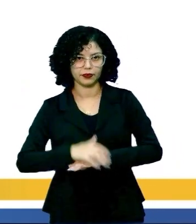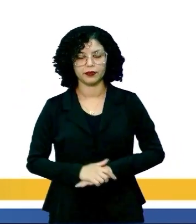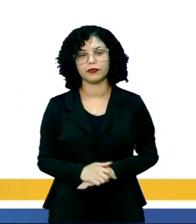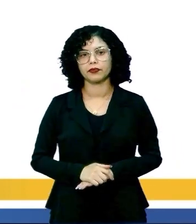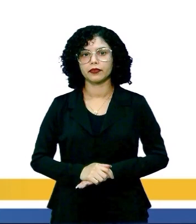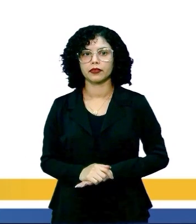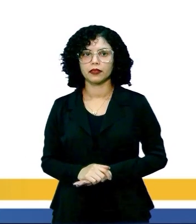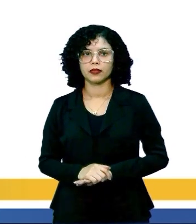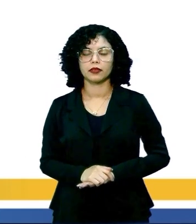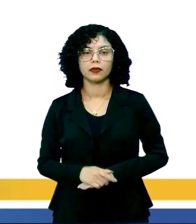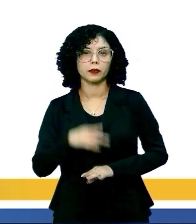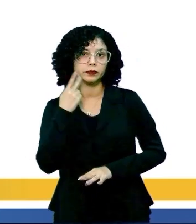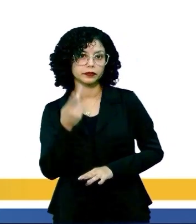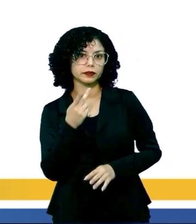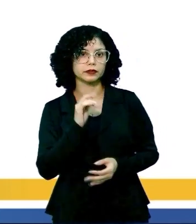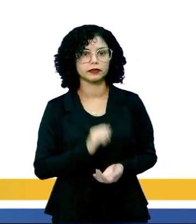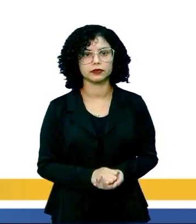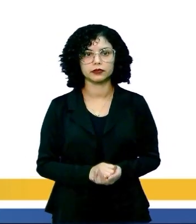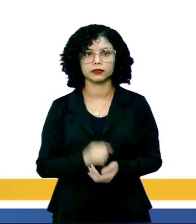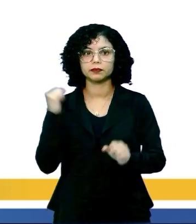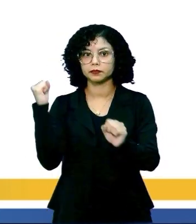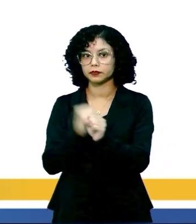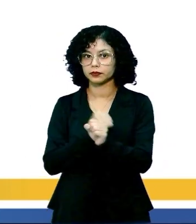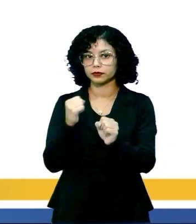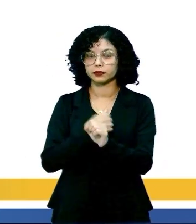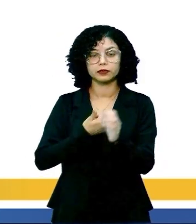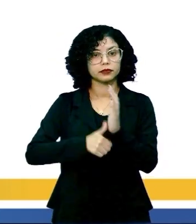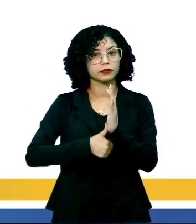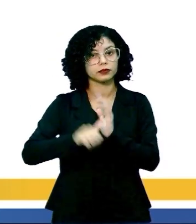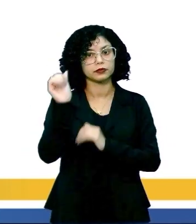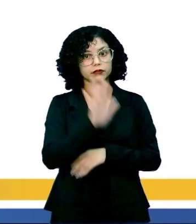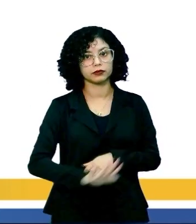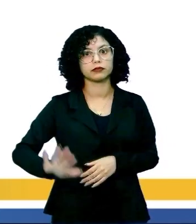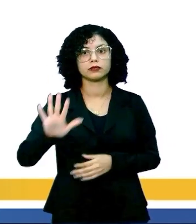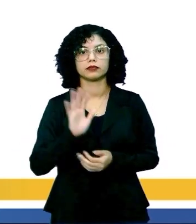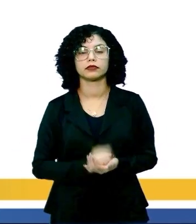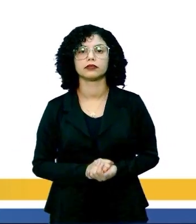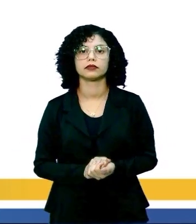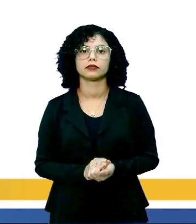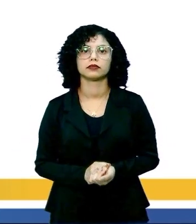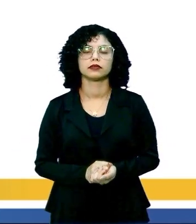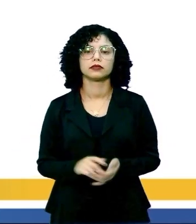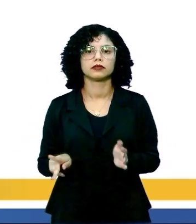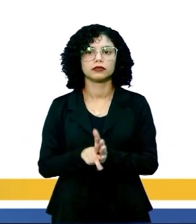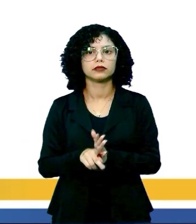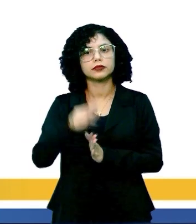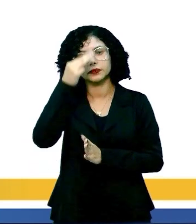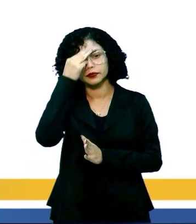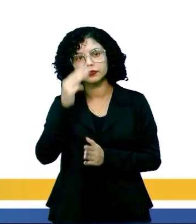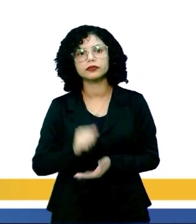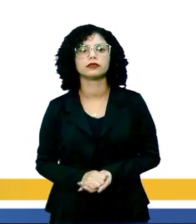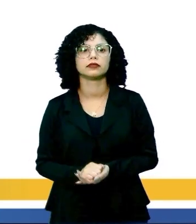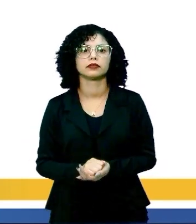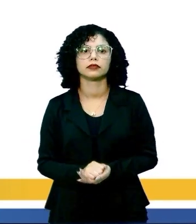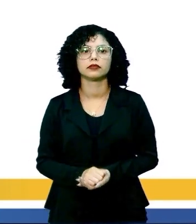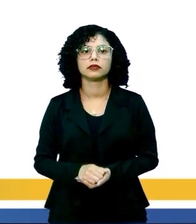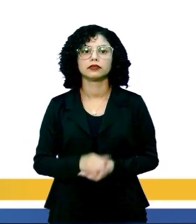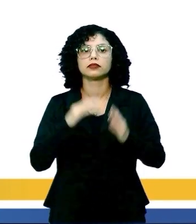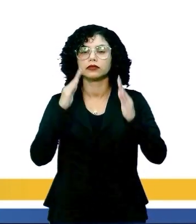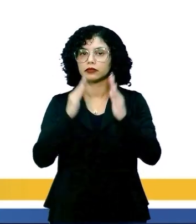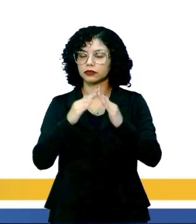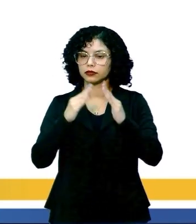138. Ela fala aí sobre a construção da identidade nacional, né, fundada na memória, né,